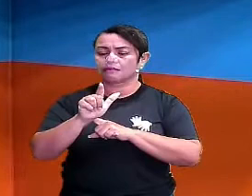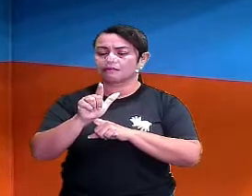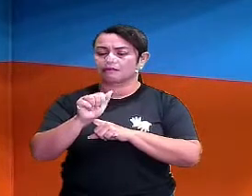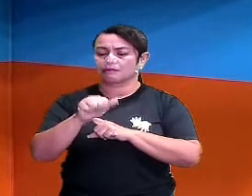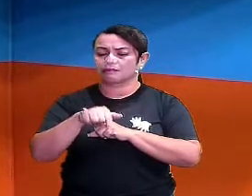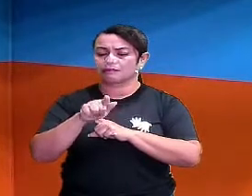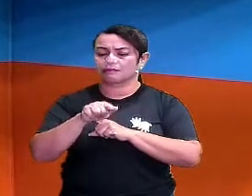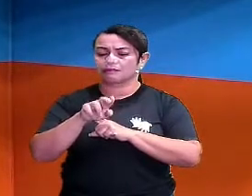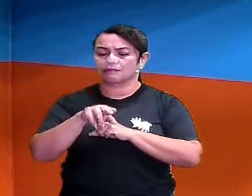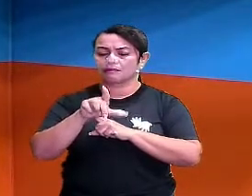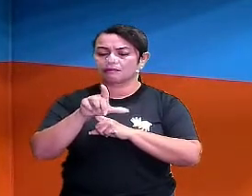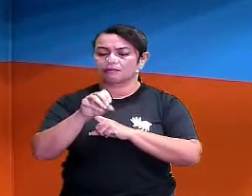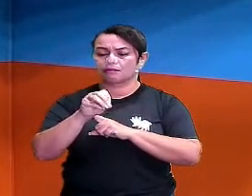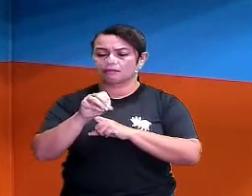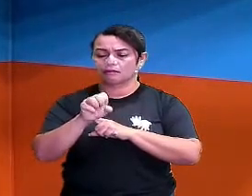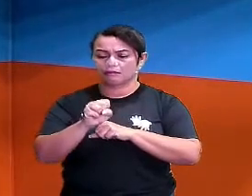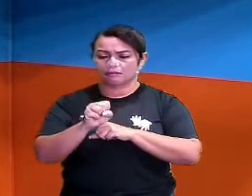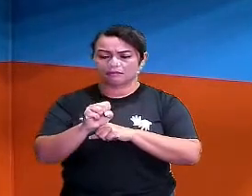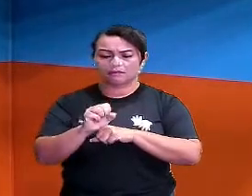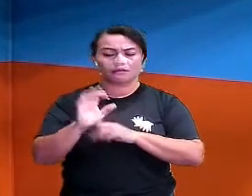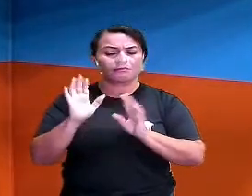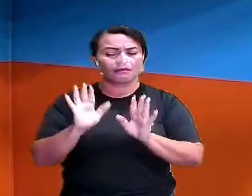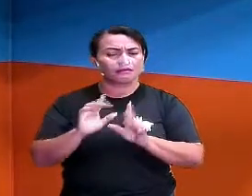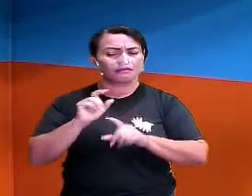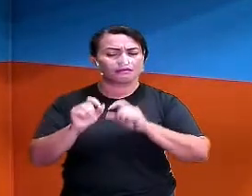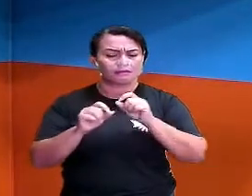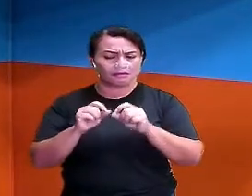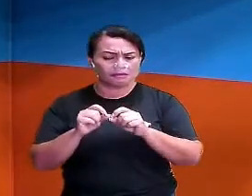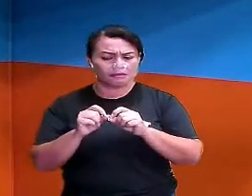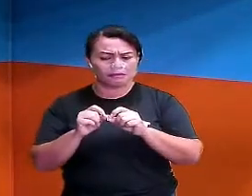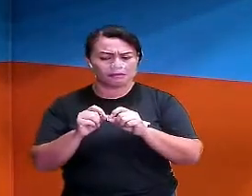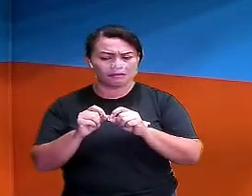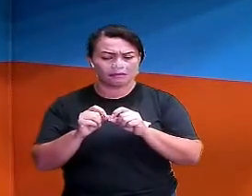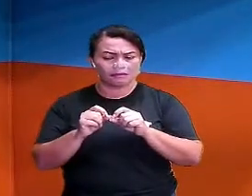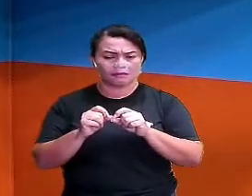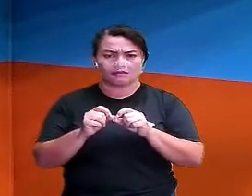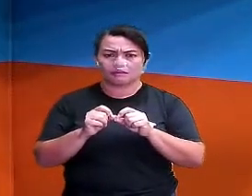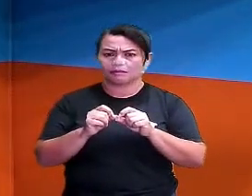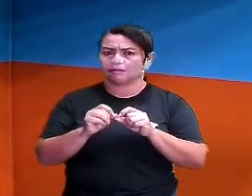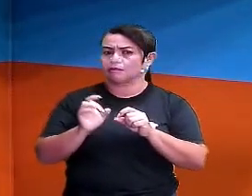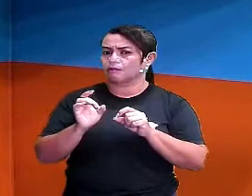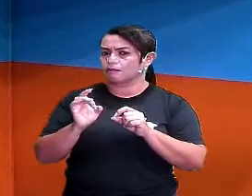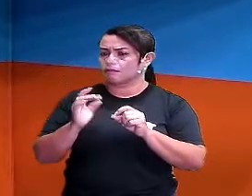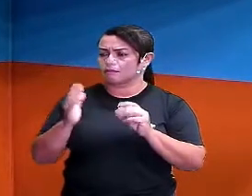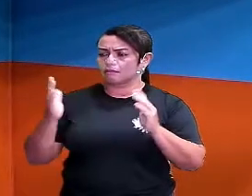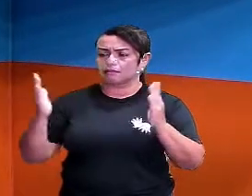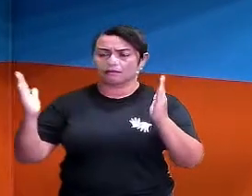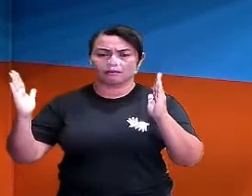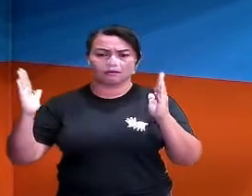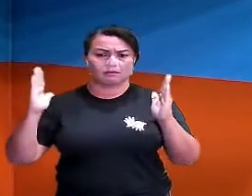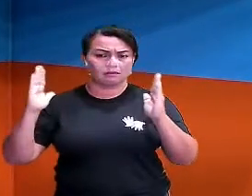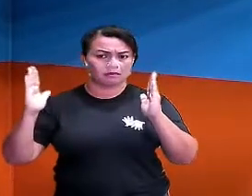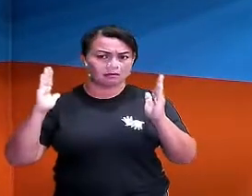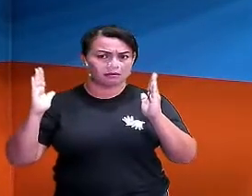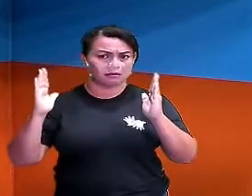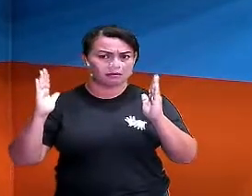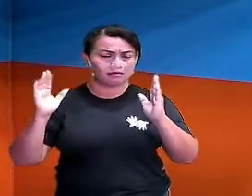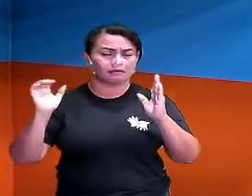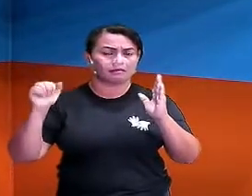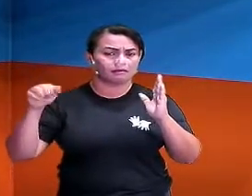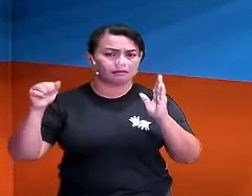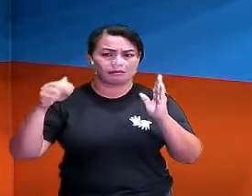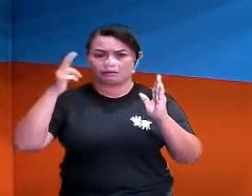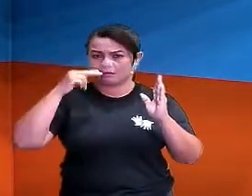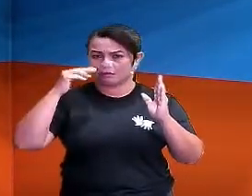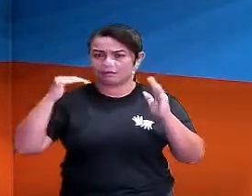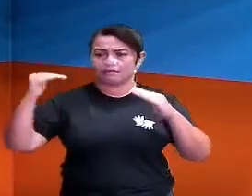lados não são congruentes. Não tem as mesmas medidas, só os lados paralelos, né? Seus lados paralelos,